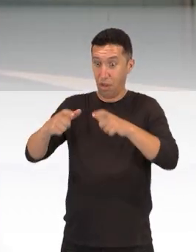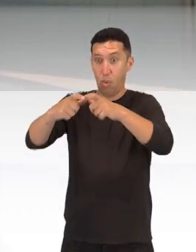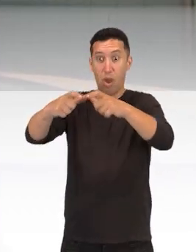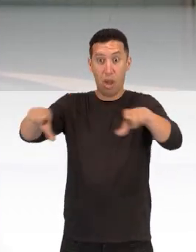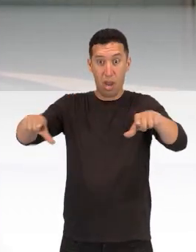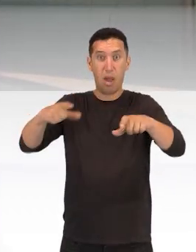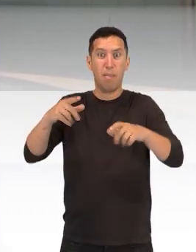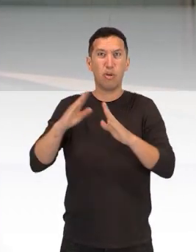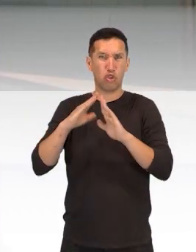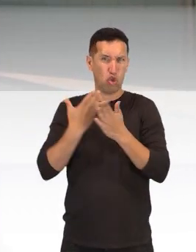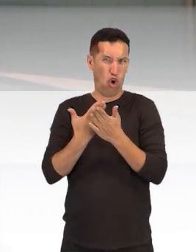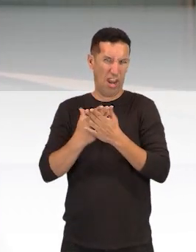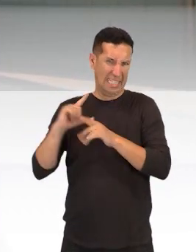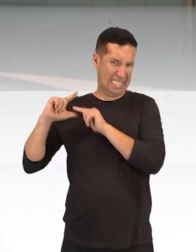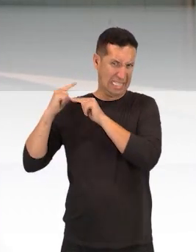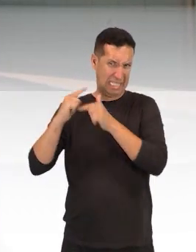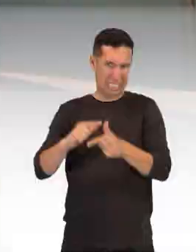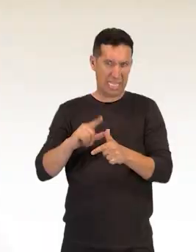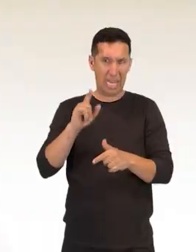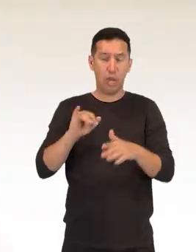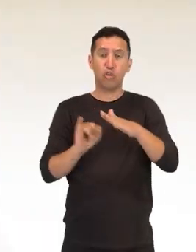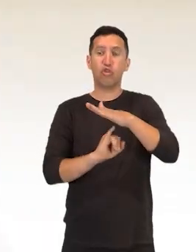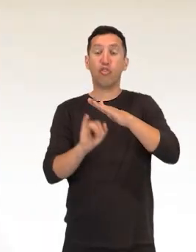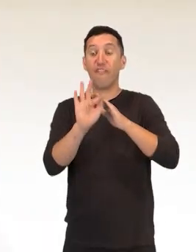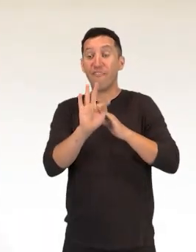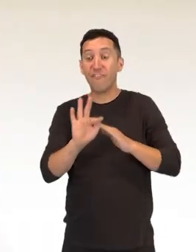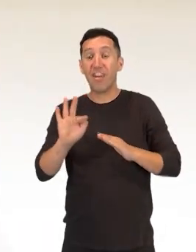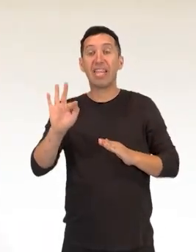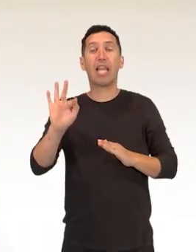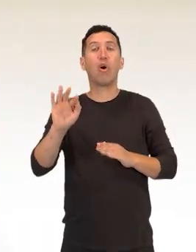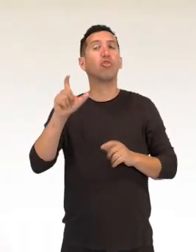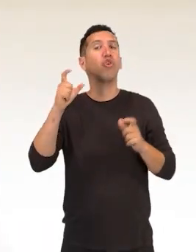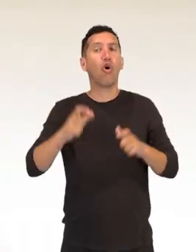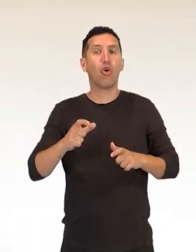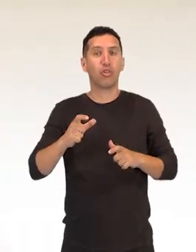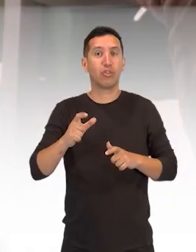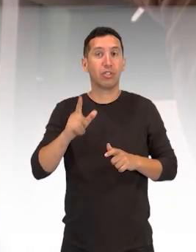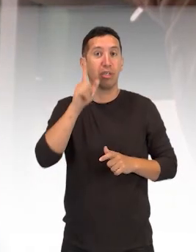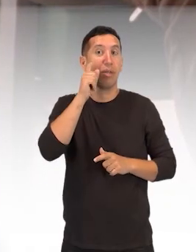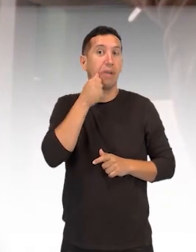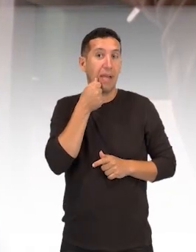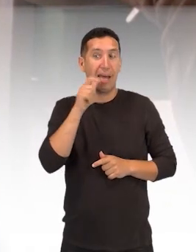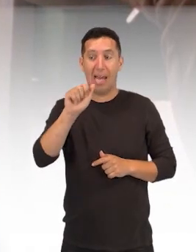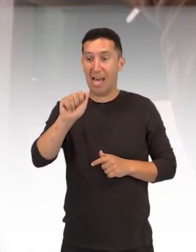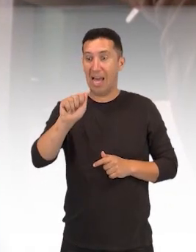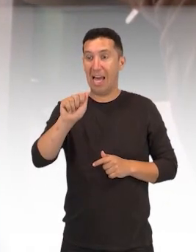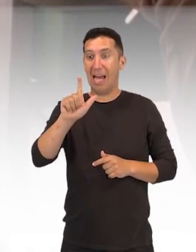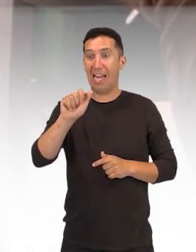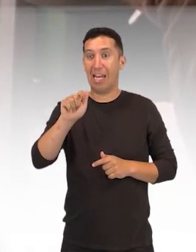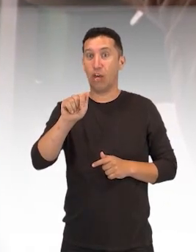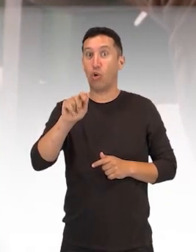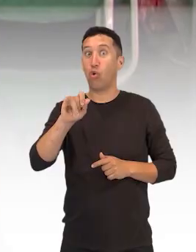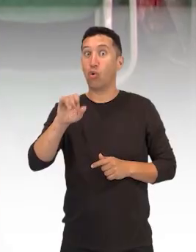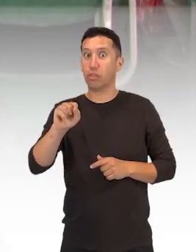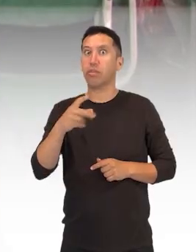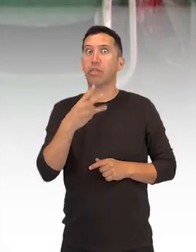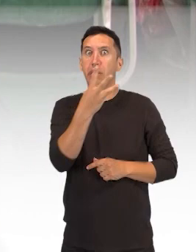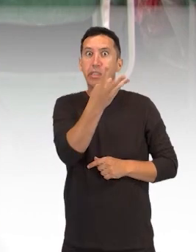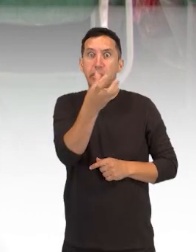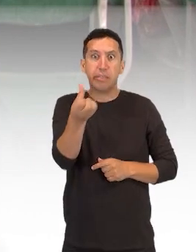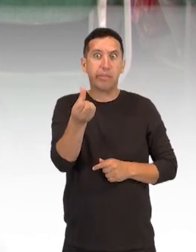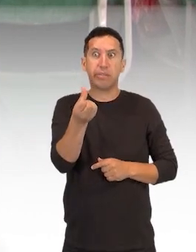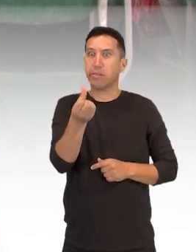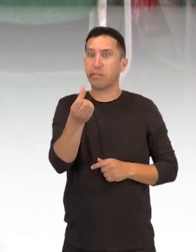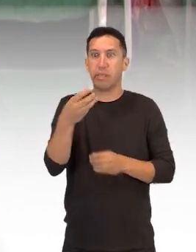de uma das escolas mais tradicionais do estado, o Instituto Federal de Alagoas. São mais de 900 alunos de